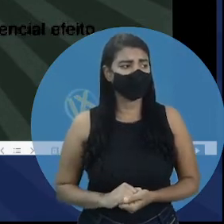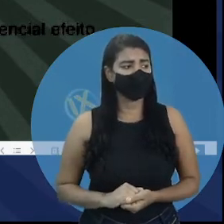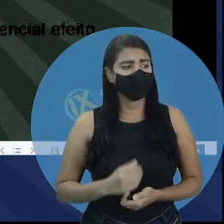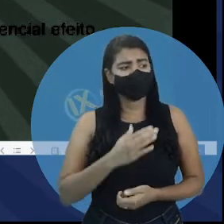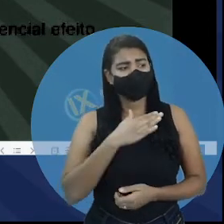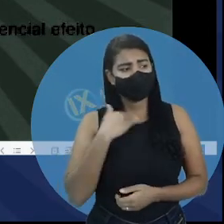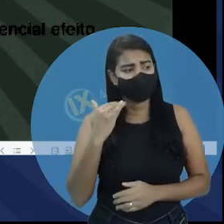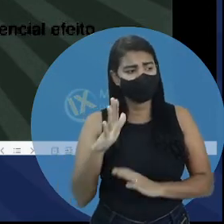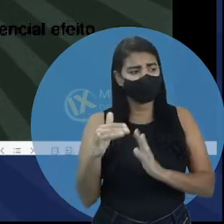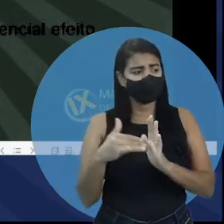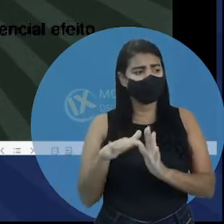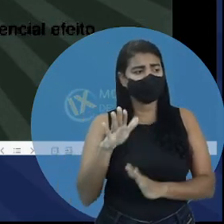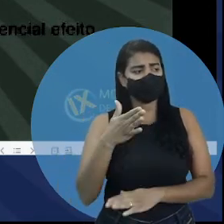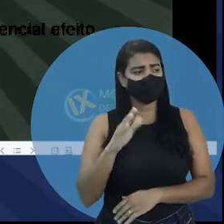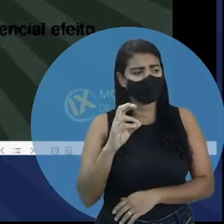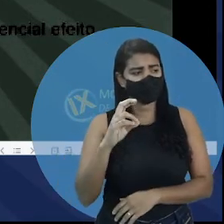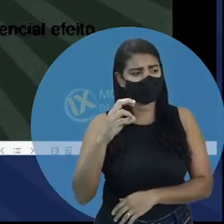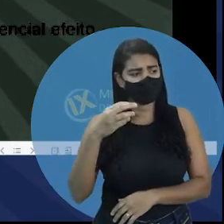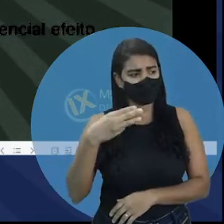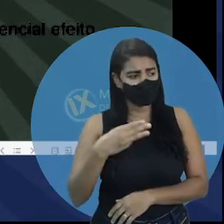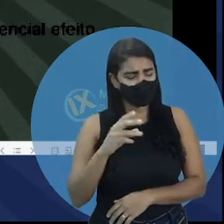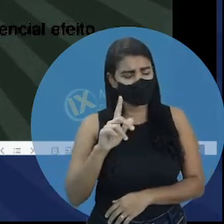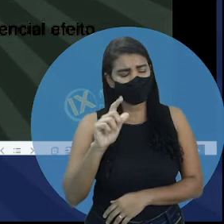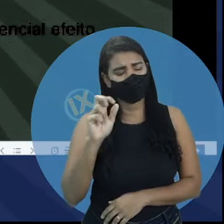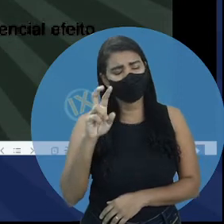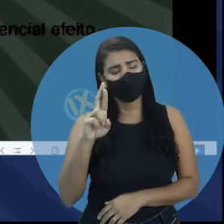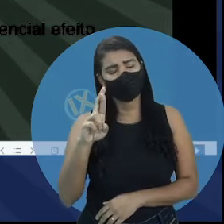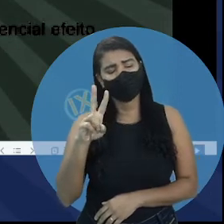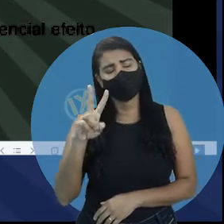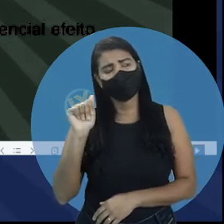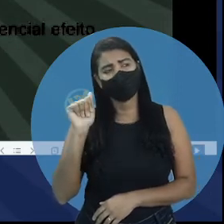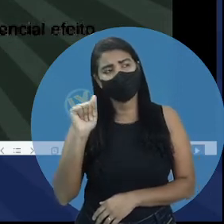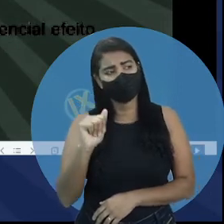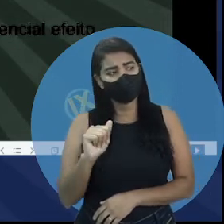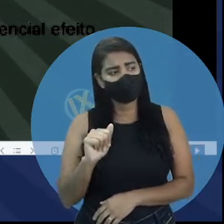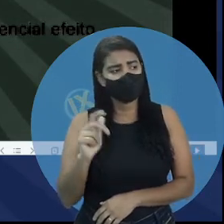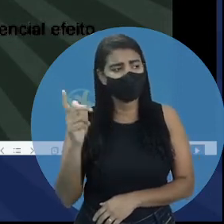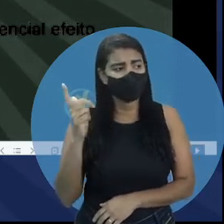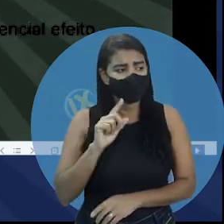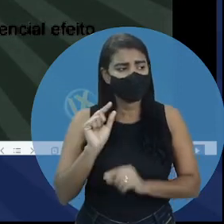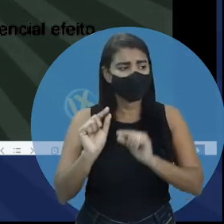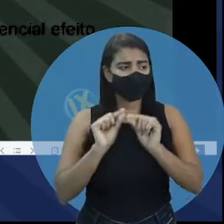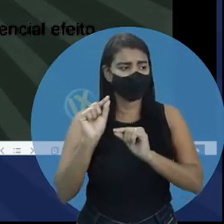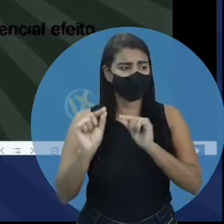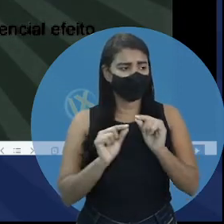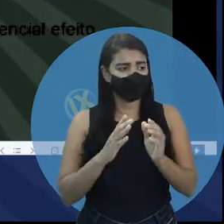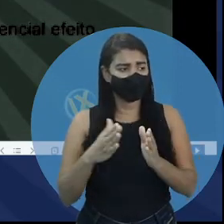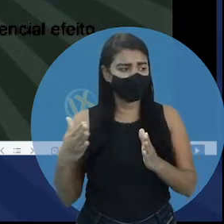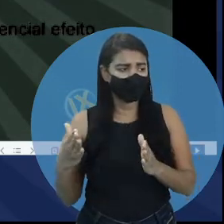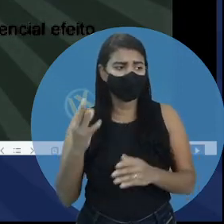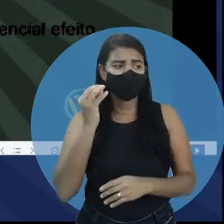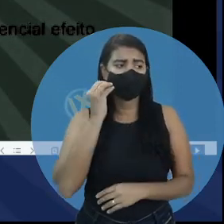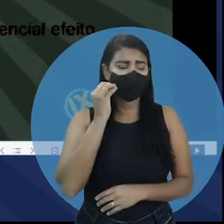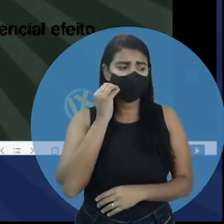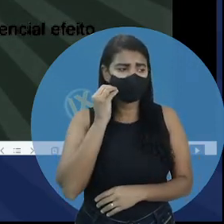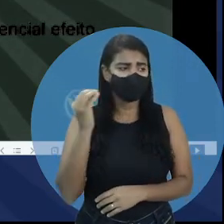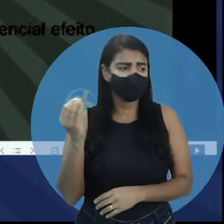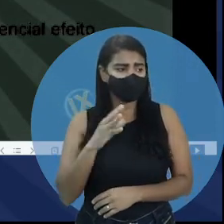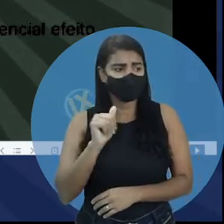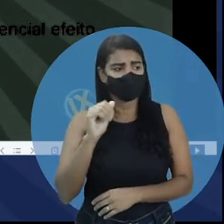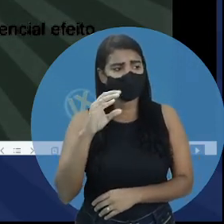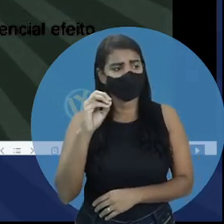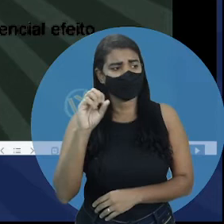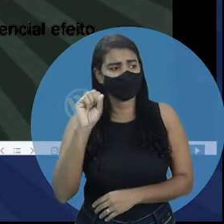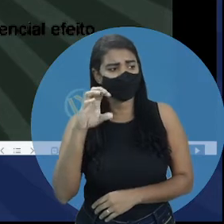mortalidade de aproximadamente 53% das larvas. Em suma, a gente considera, então, né, a partir dos experimentos, que o extrato aquoso de